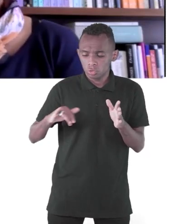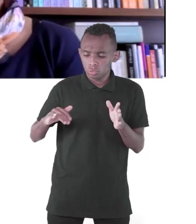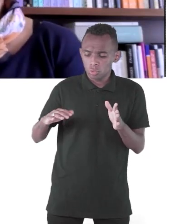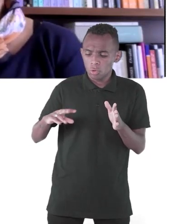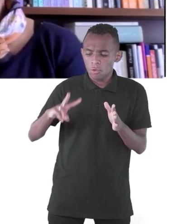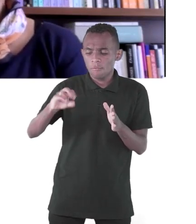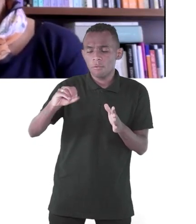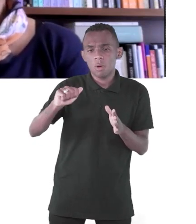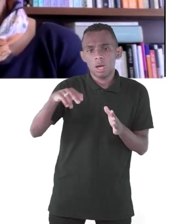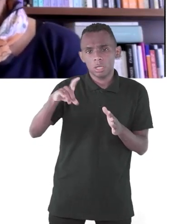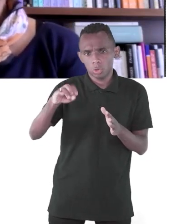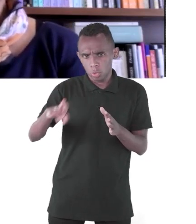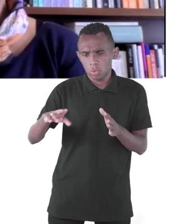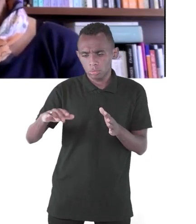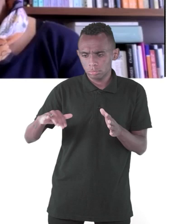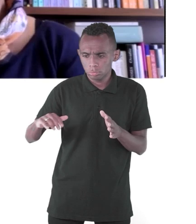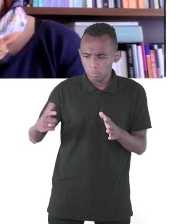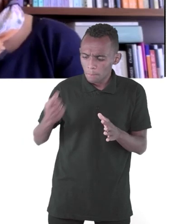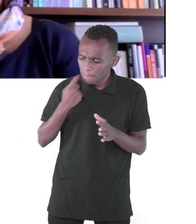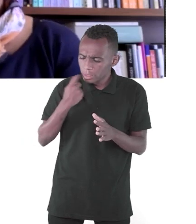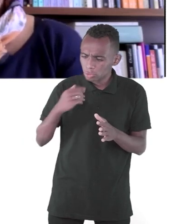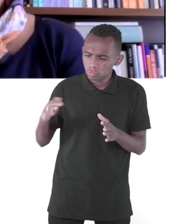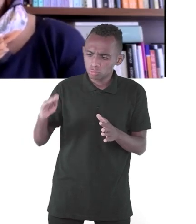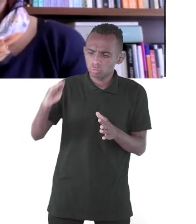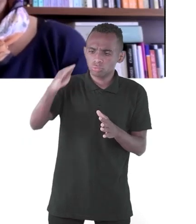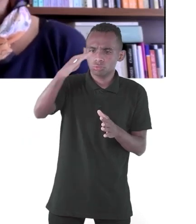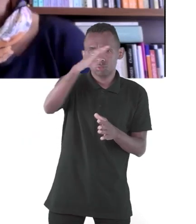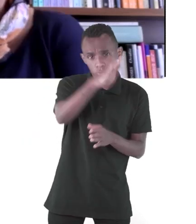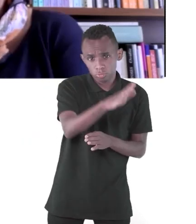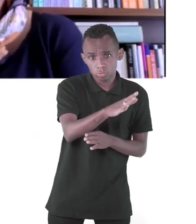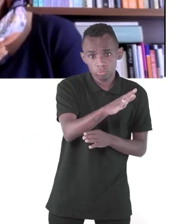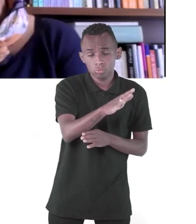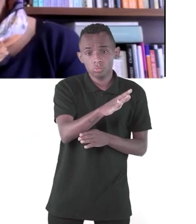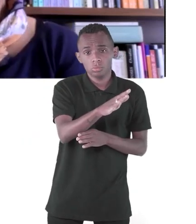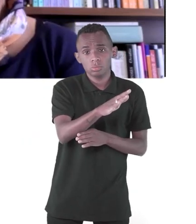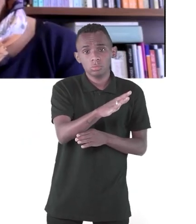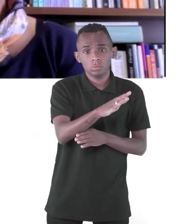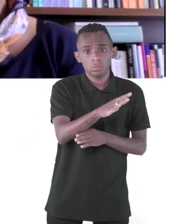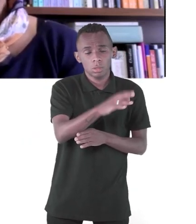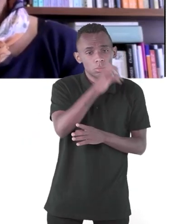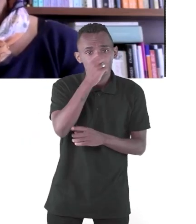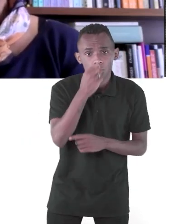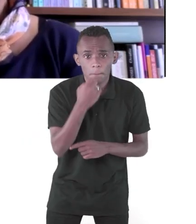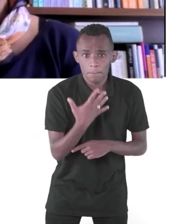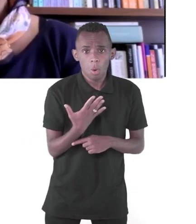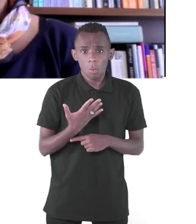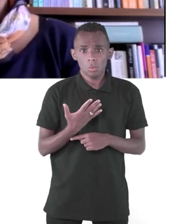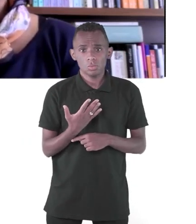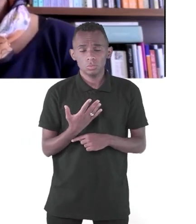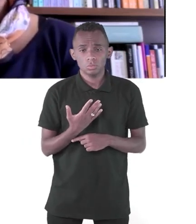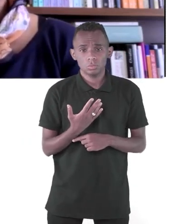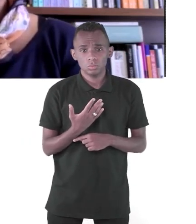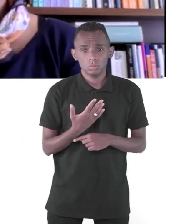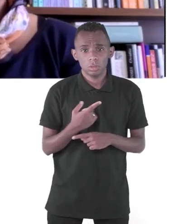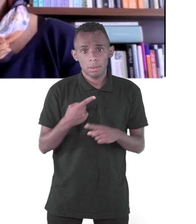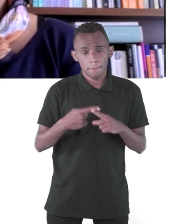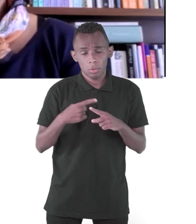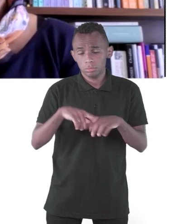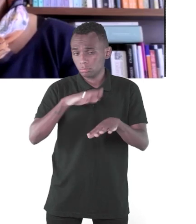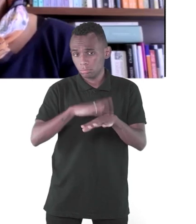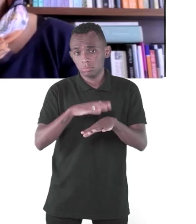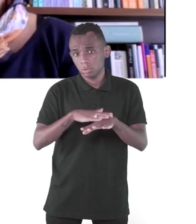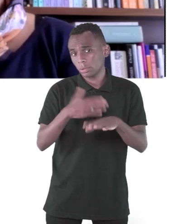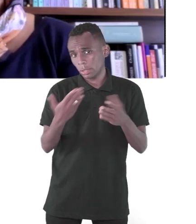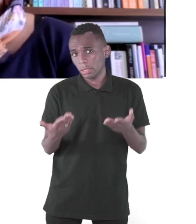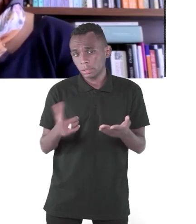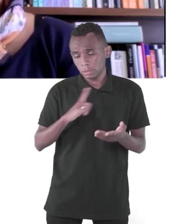Voador tem muito mais literatura do que Voz do Brasil no campo da expressão, da forma de expressão,